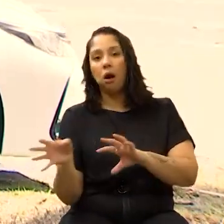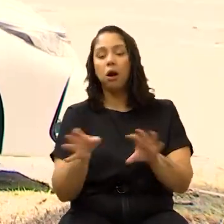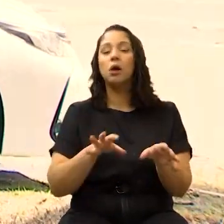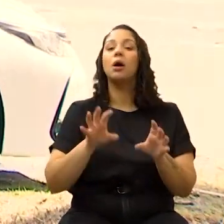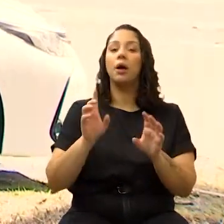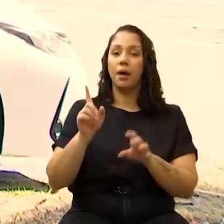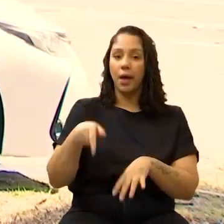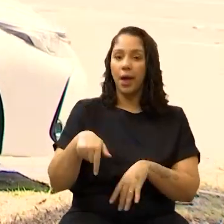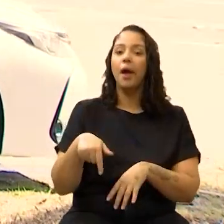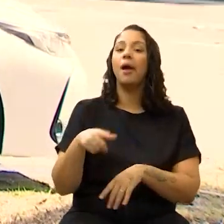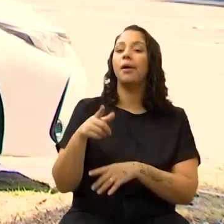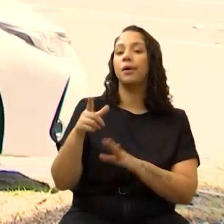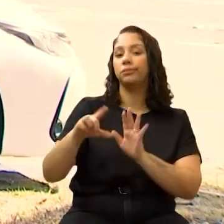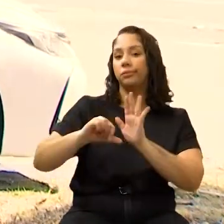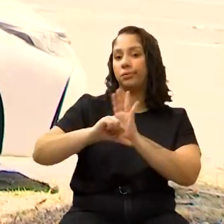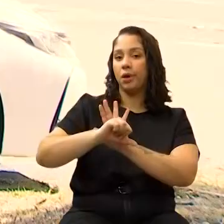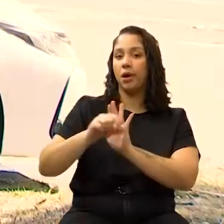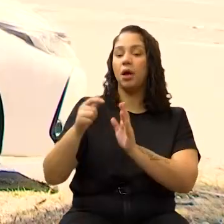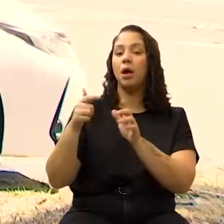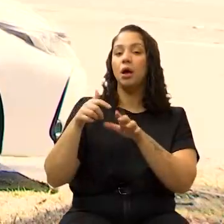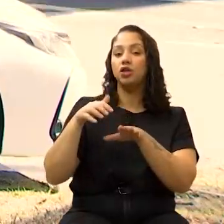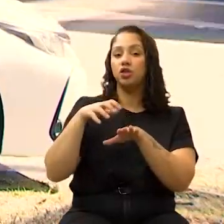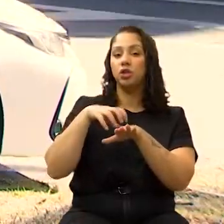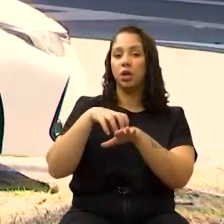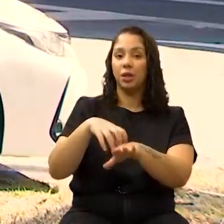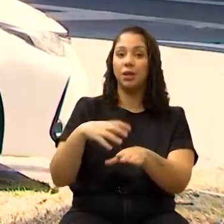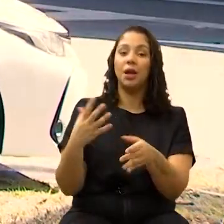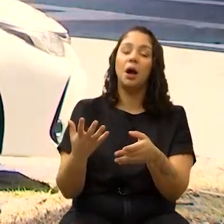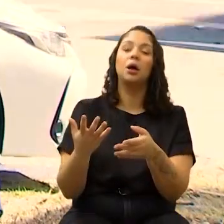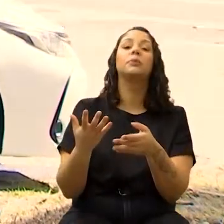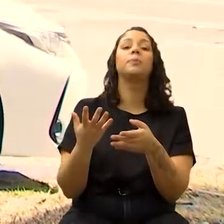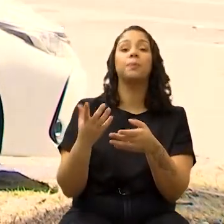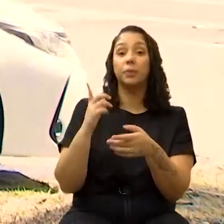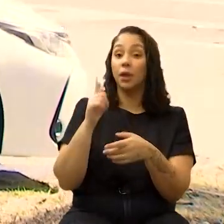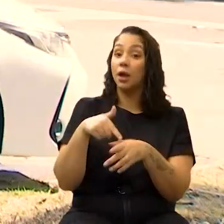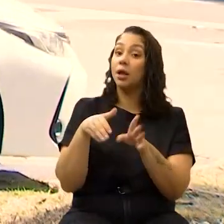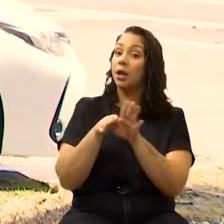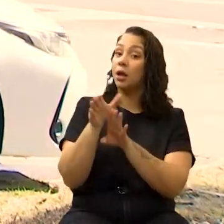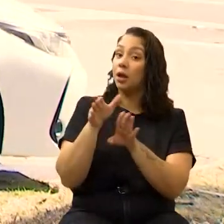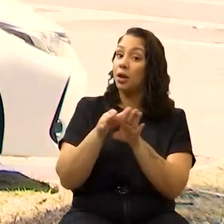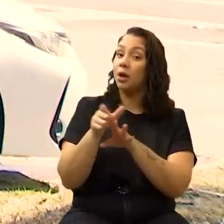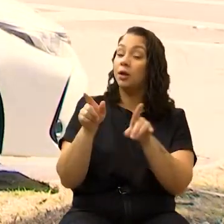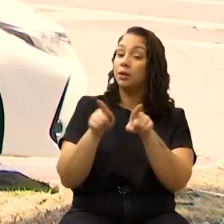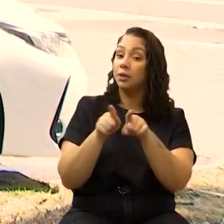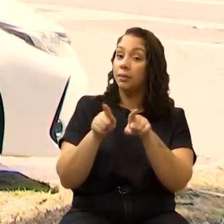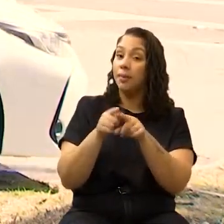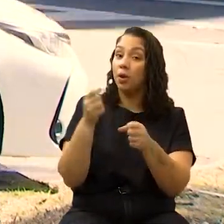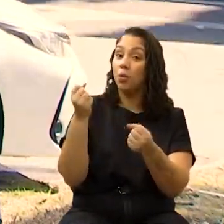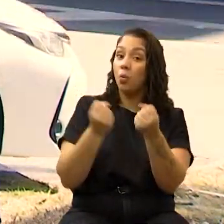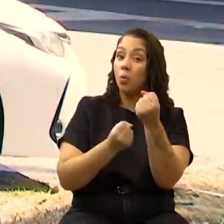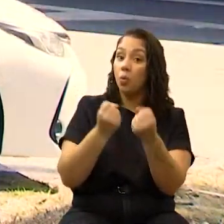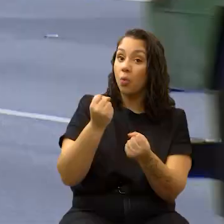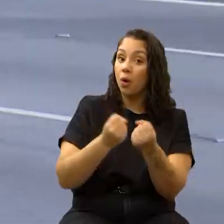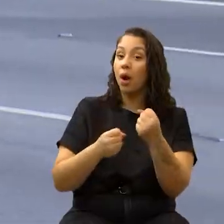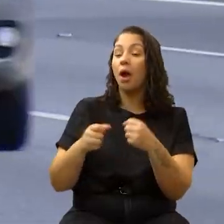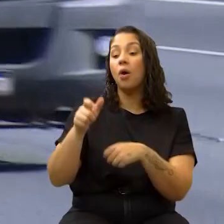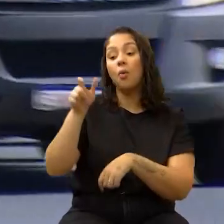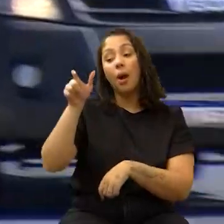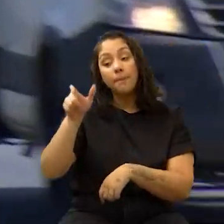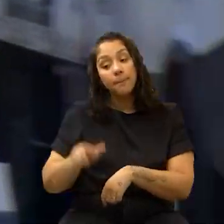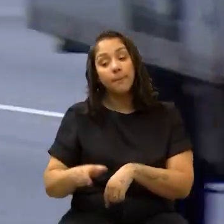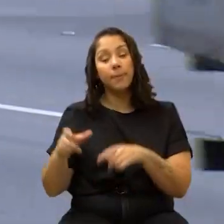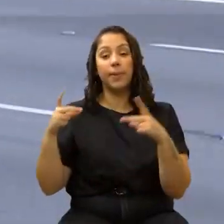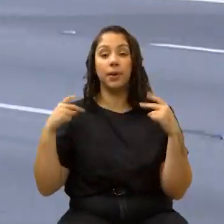garantir um trânsito seguro e aí a tranquilidade de todo mundo na rodovia, a gente recomenda esses cuidados também com o veículo, com